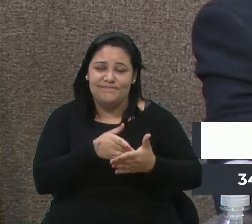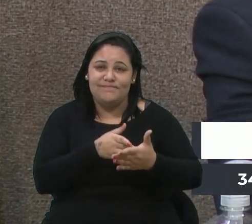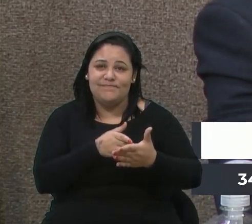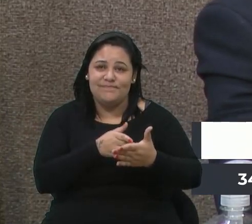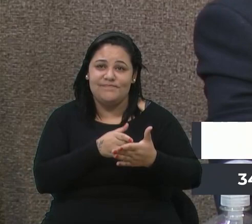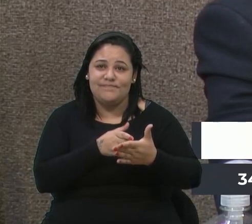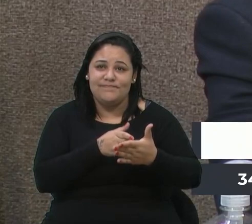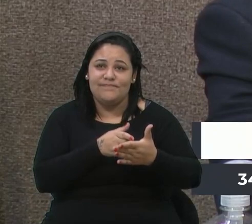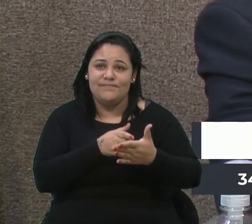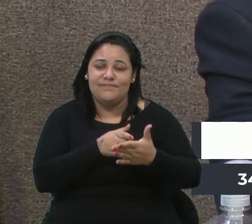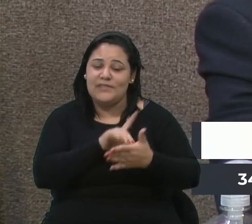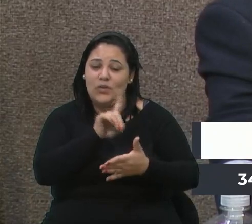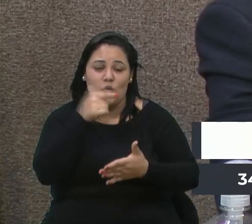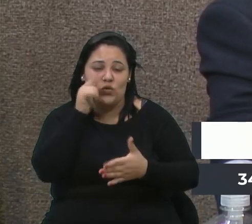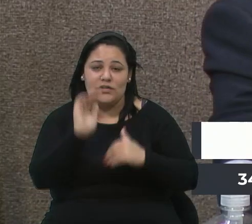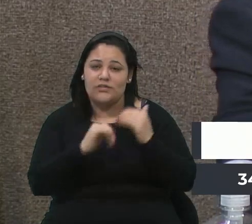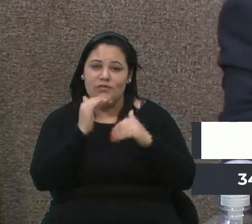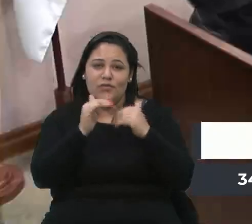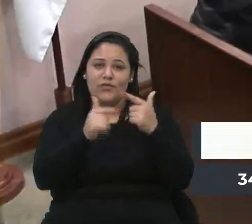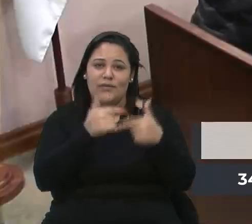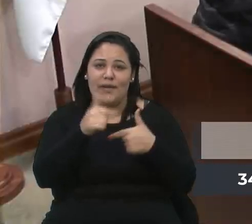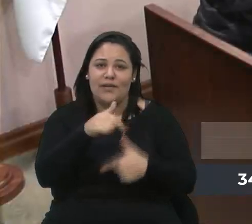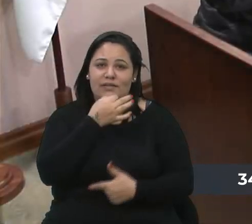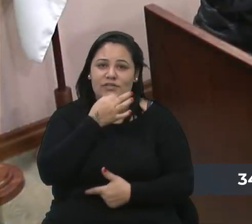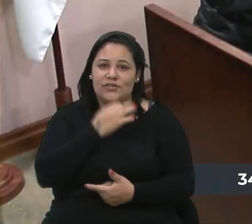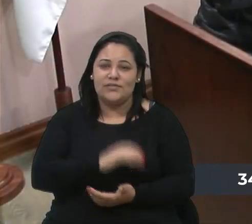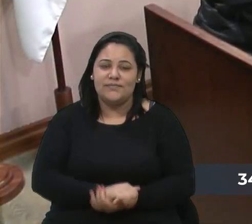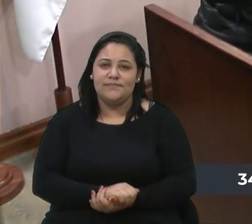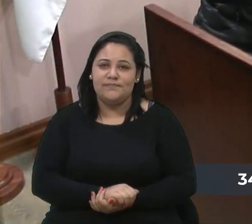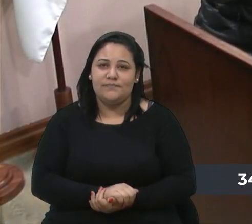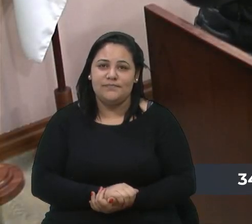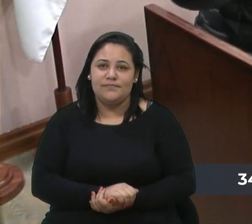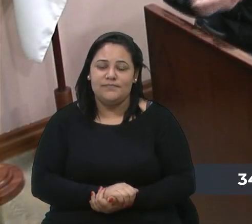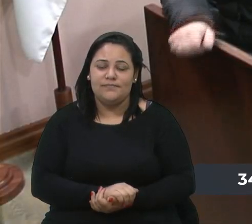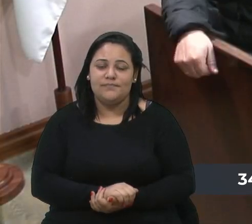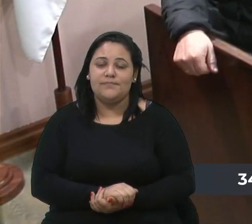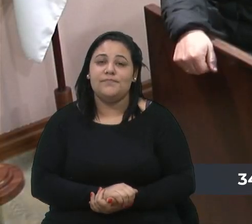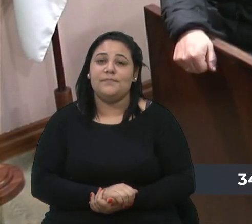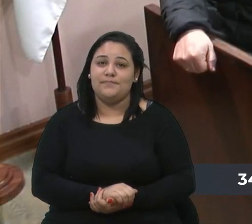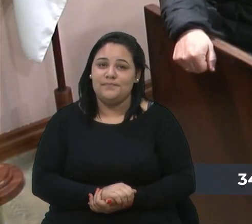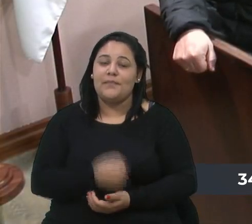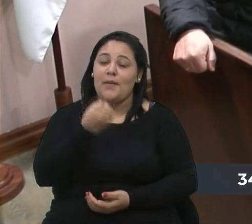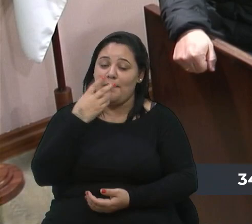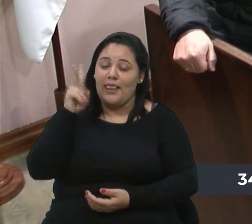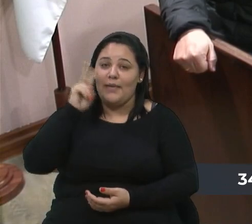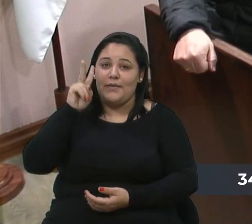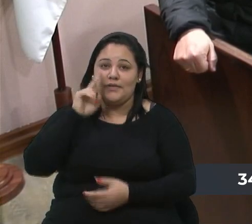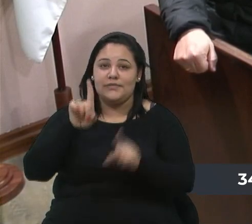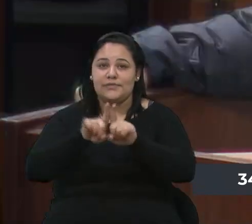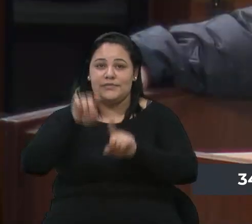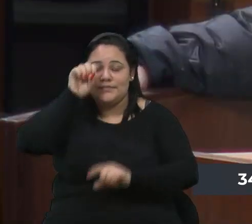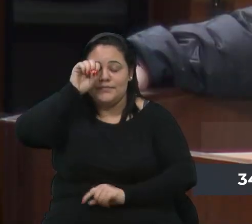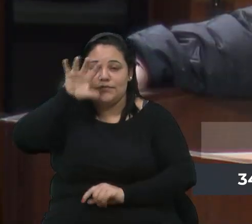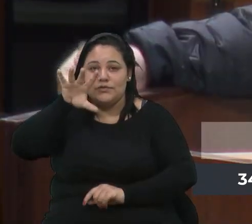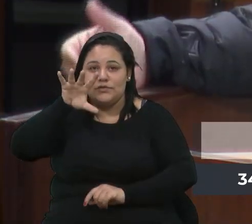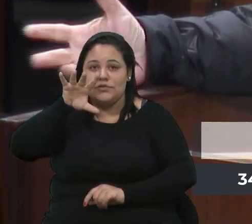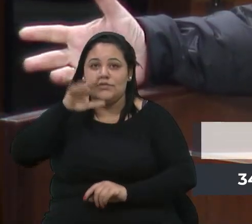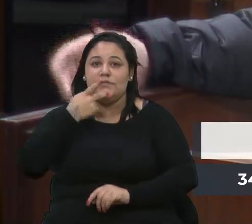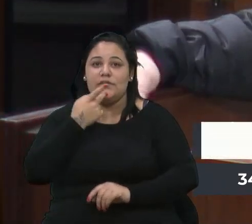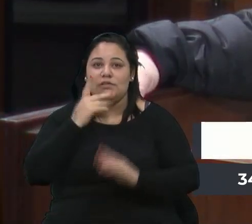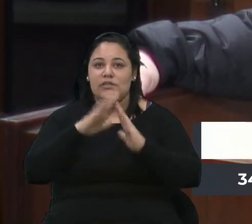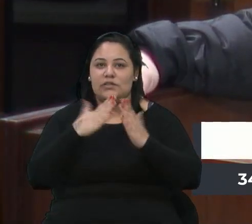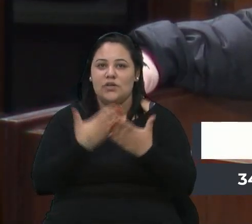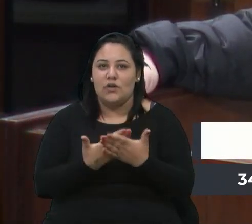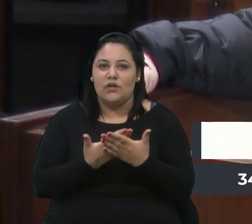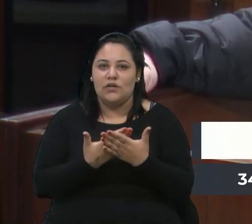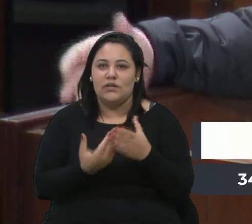as coisas não andarem na cidade. Obrigado, vereador. Mas é super importante também, bem lembrado pelo vereador Fiuza, a questão da escola que foi construída